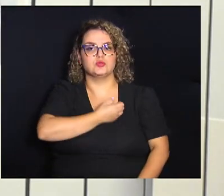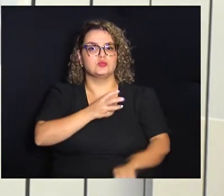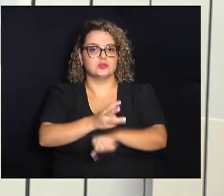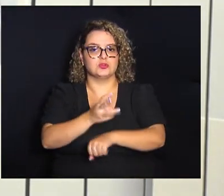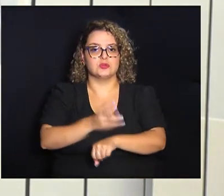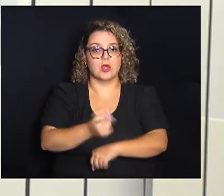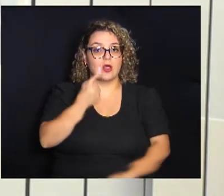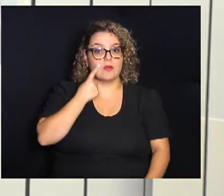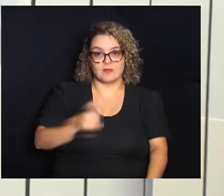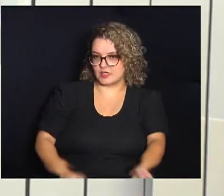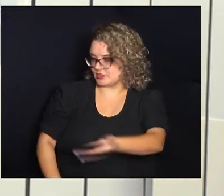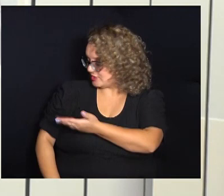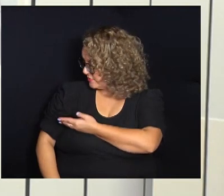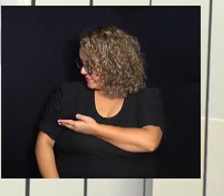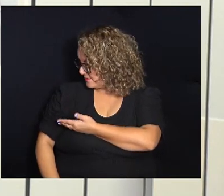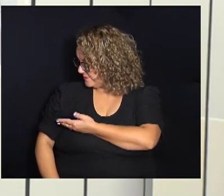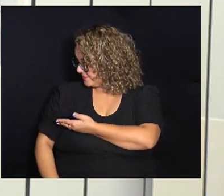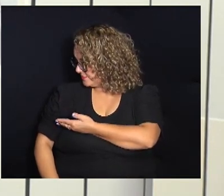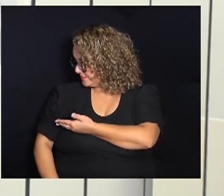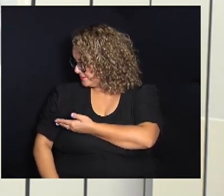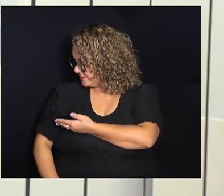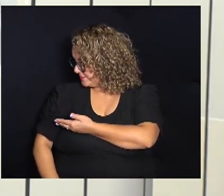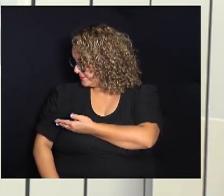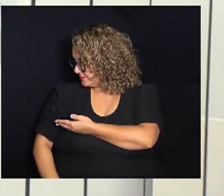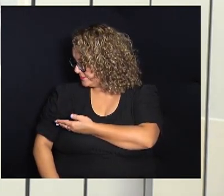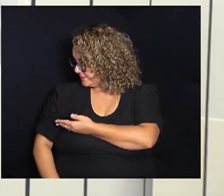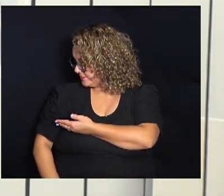é o nosso DDD,